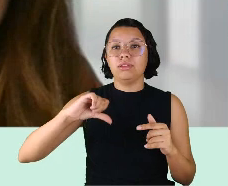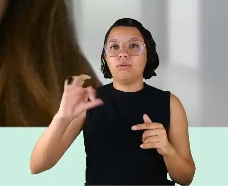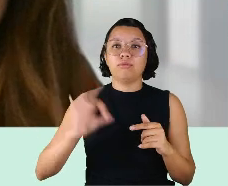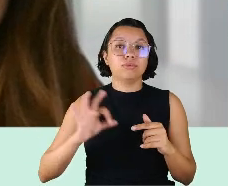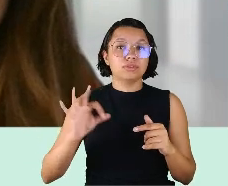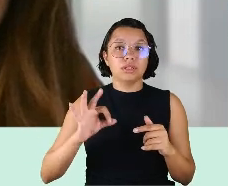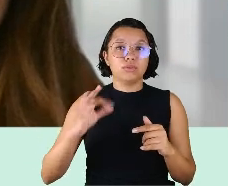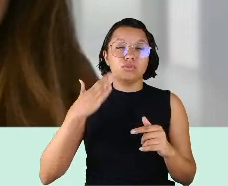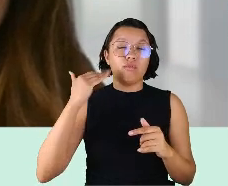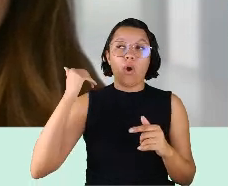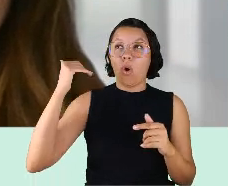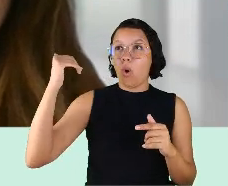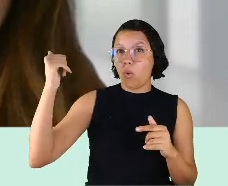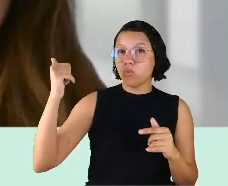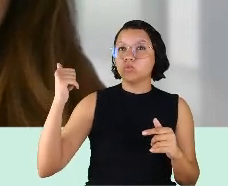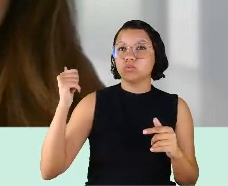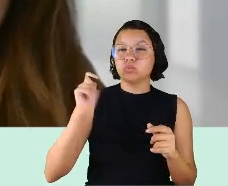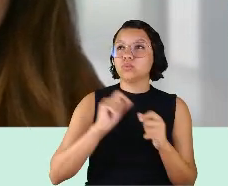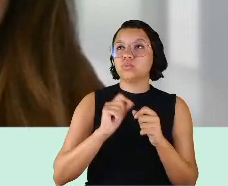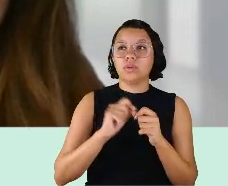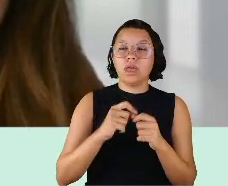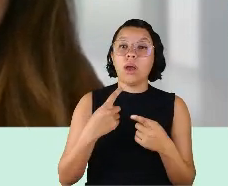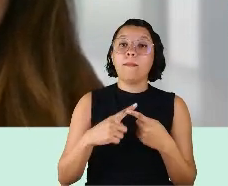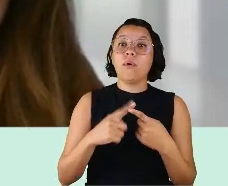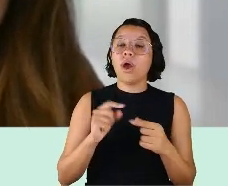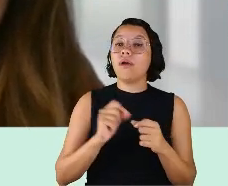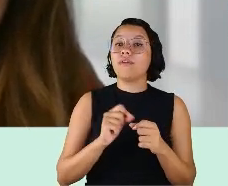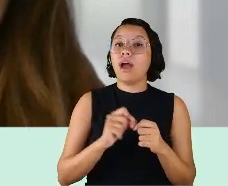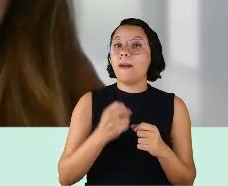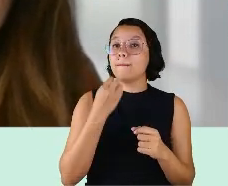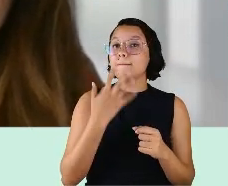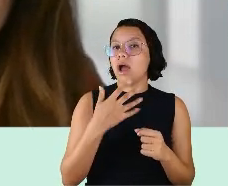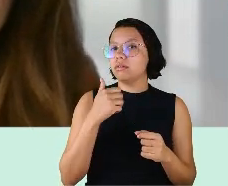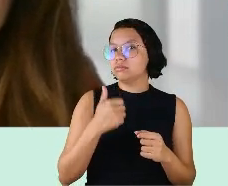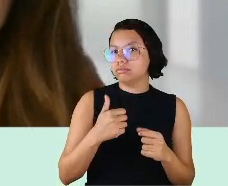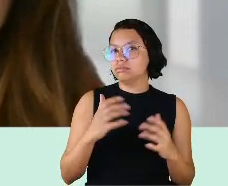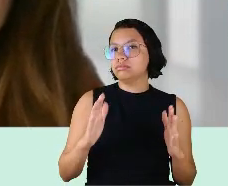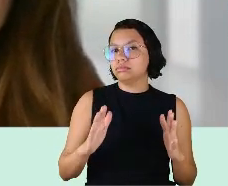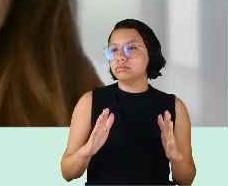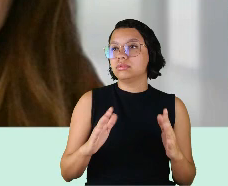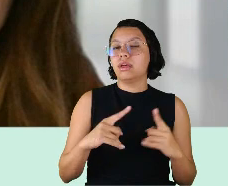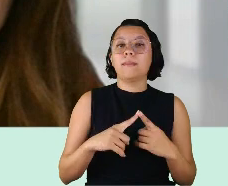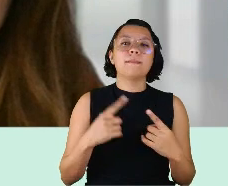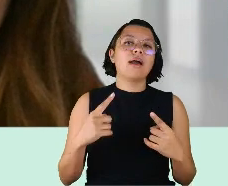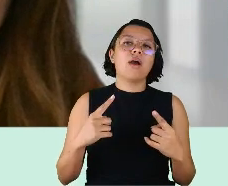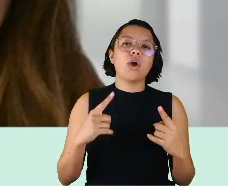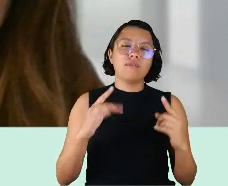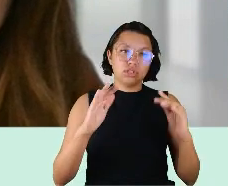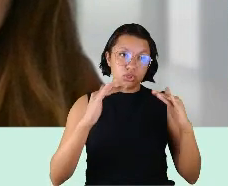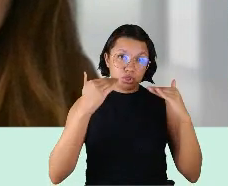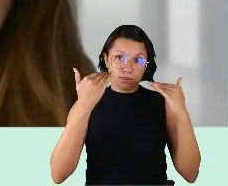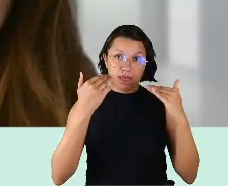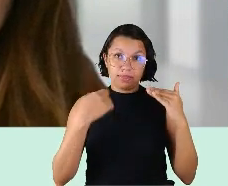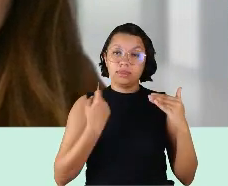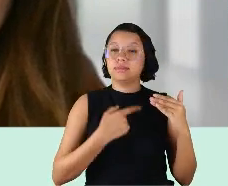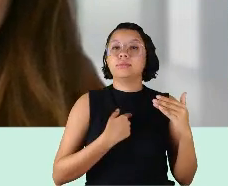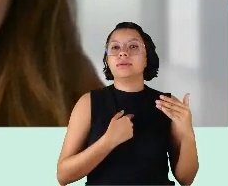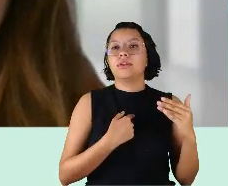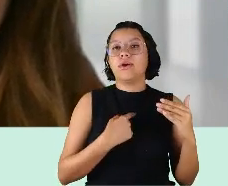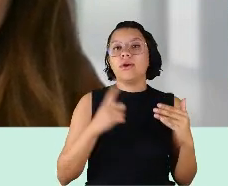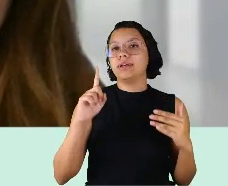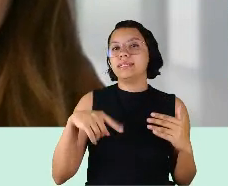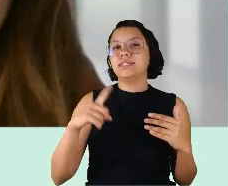99% de sucesso no que nós fazemos, porque fazemos bem feito, mas o que vai chamar atenção para